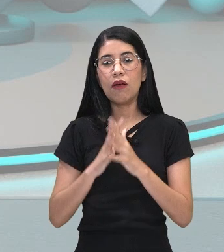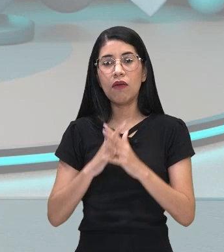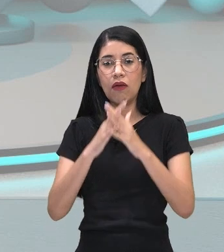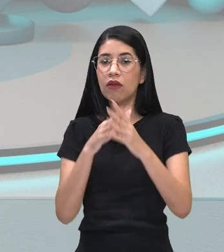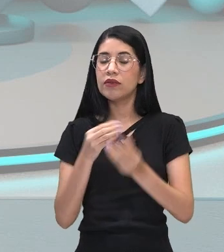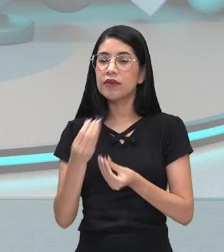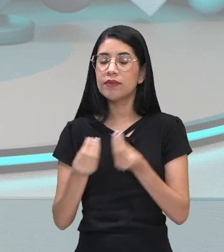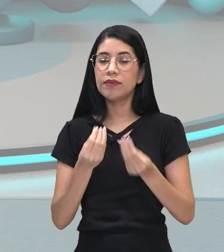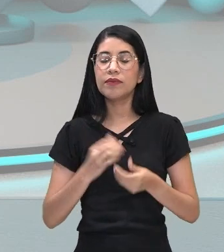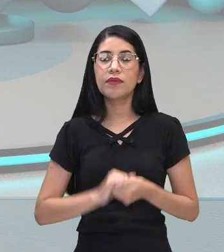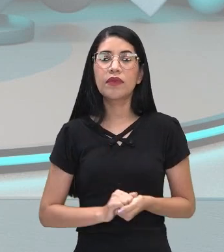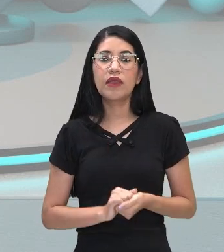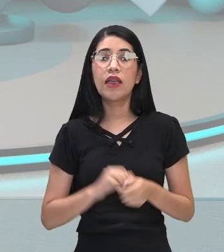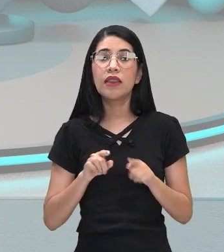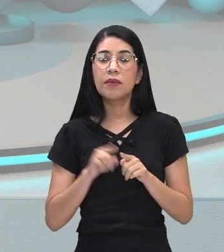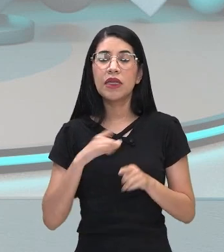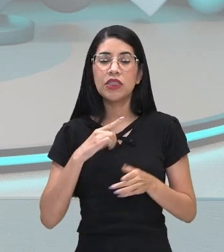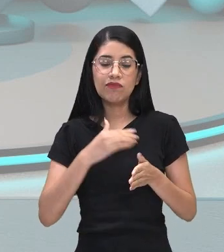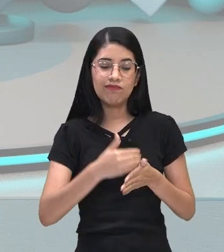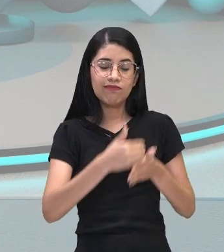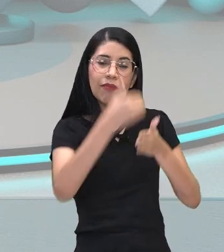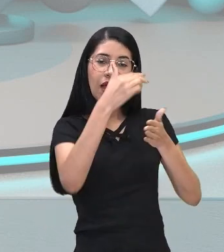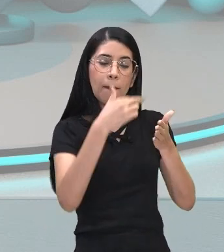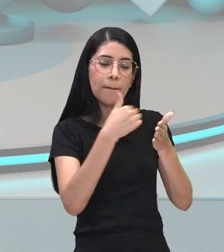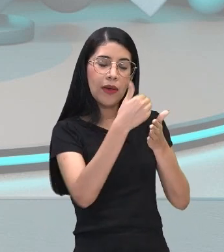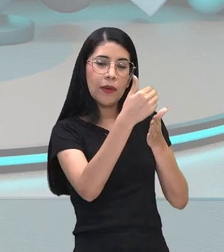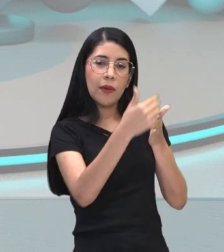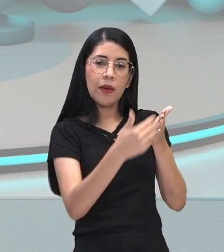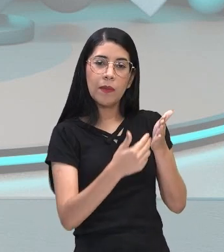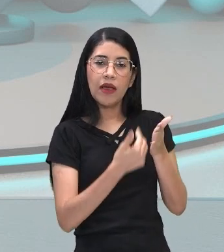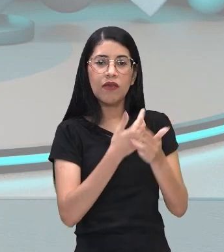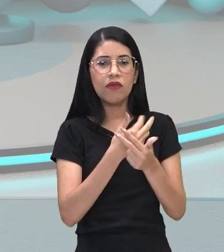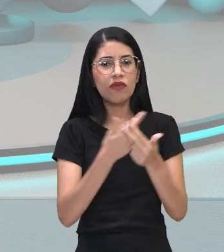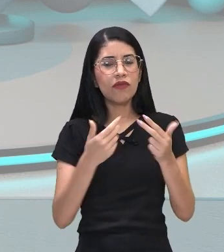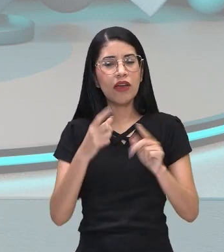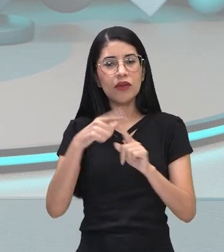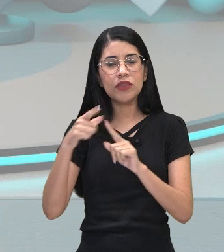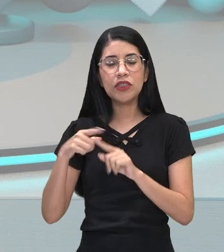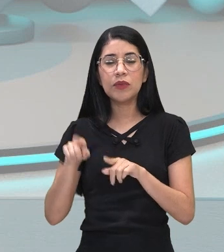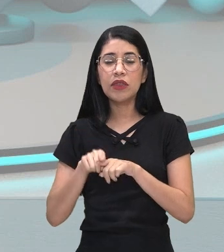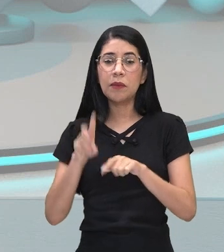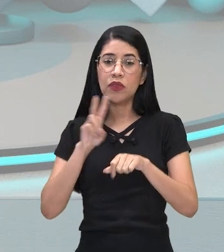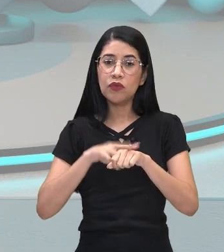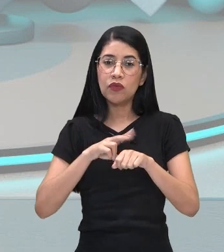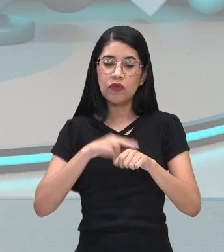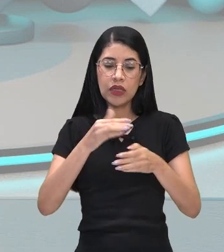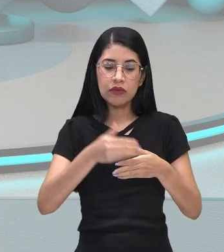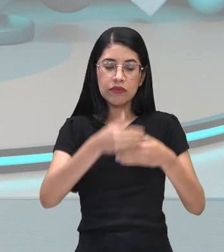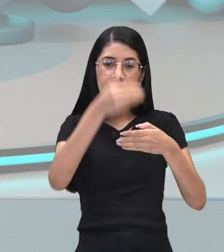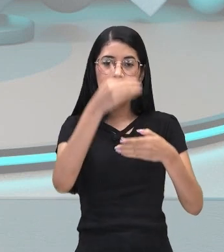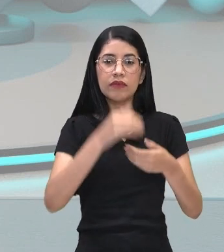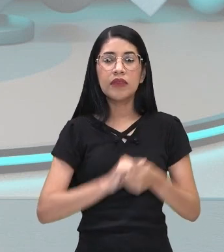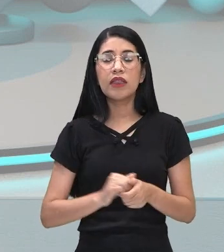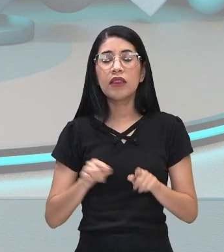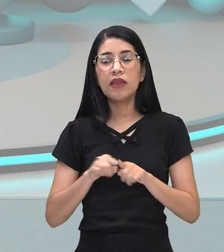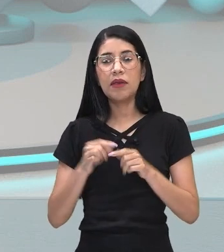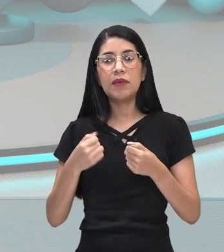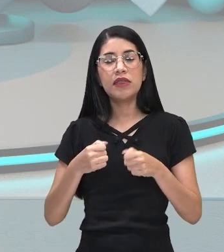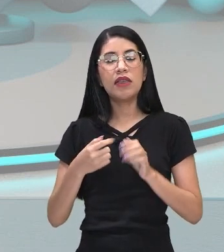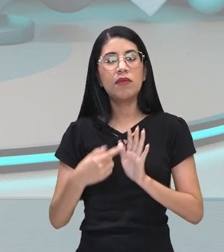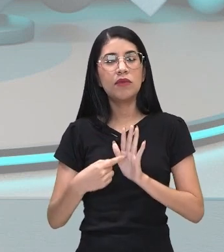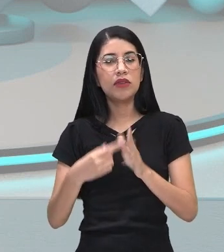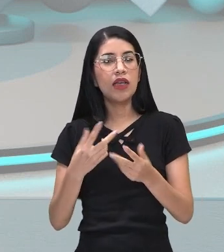ela adornava murais, afrescos e vitrais. Buscou transmitir o mesmo naturalismo